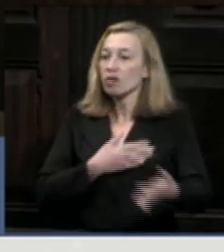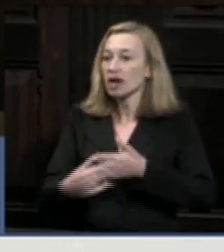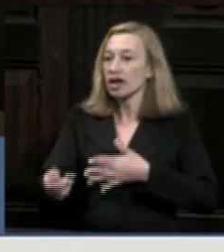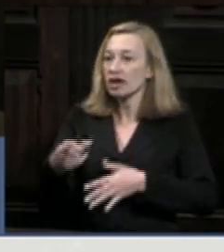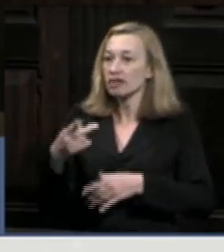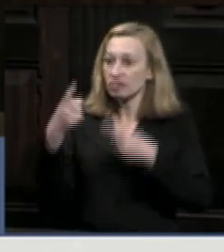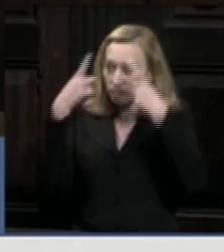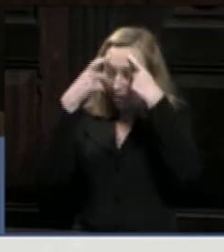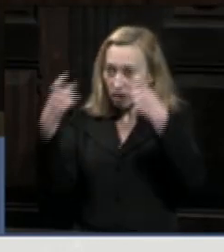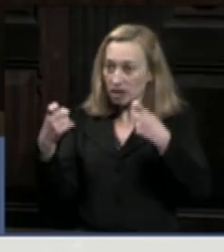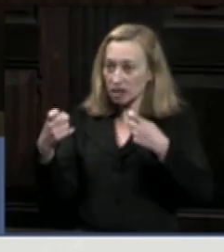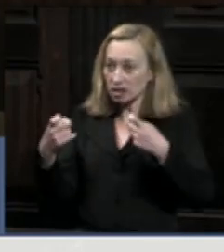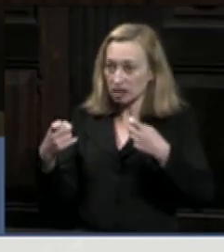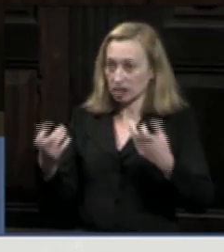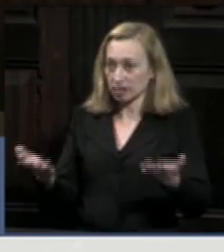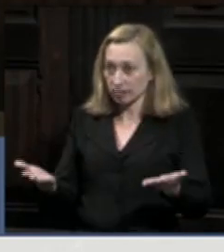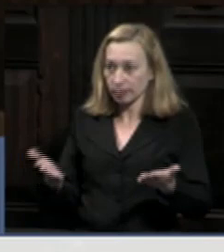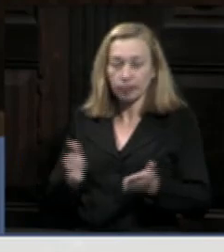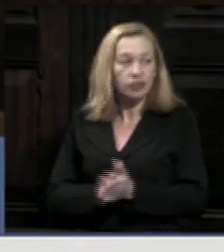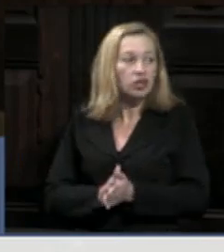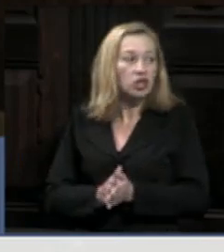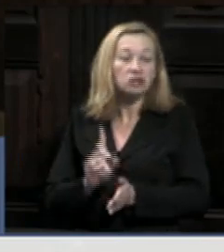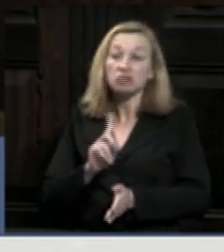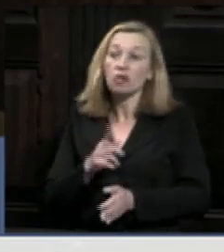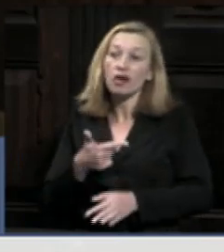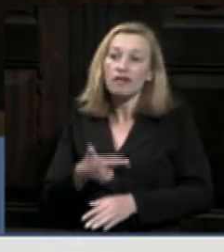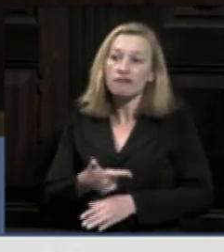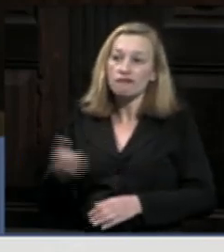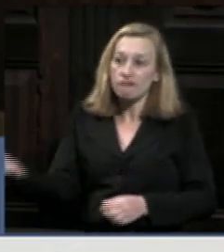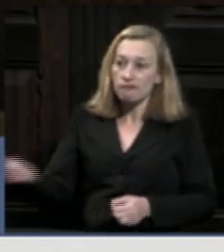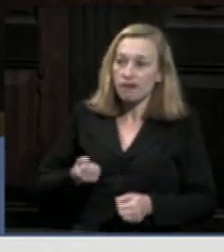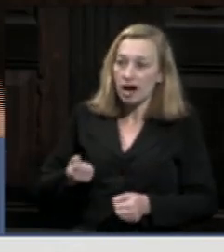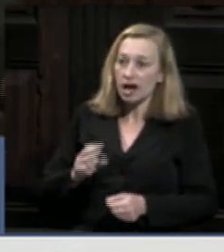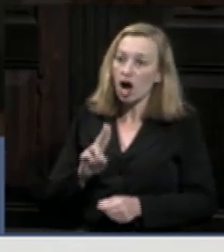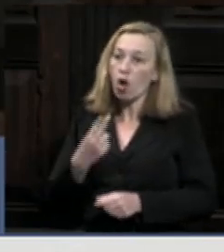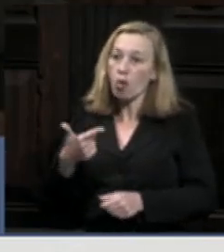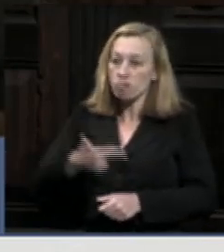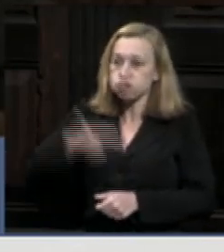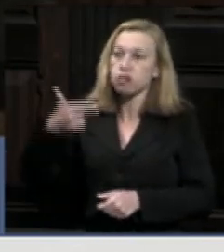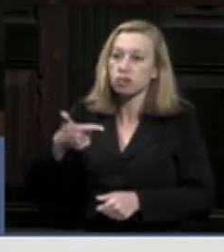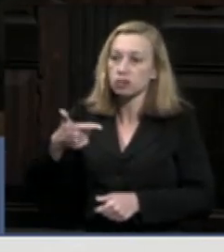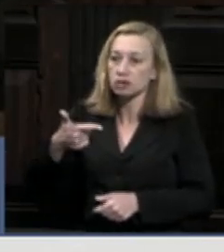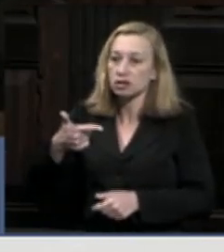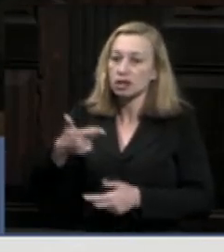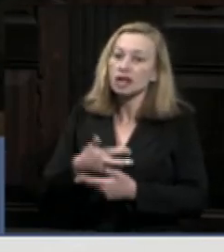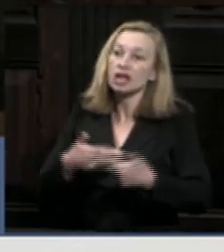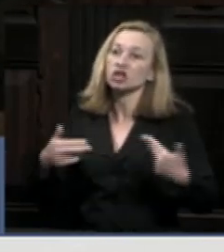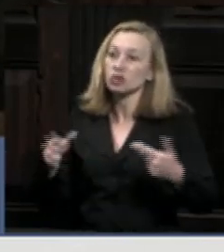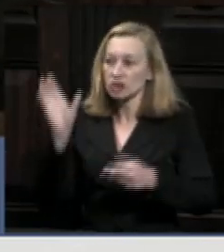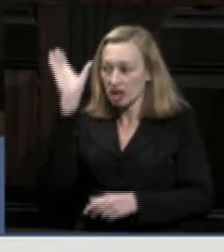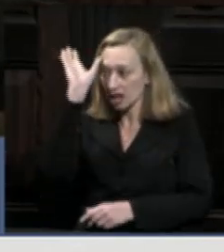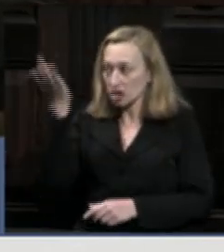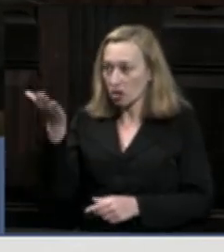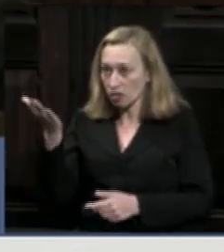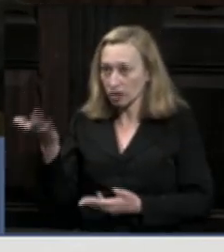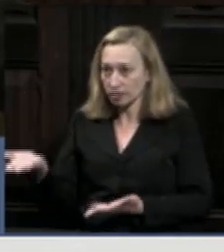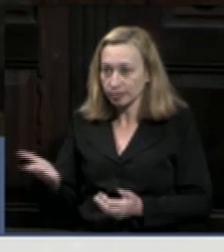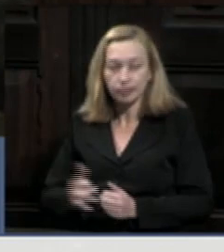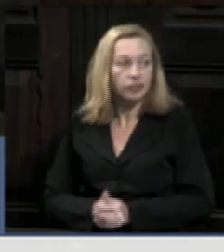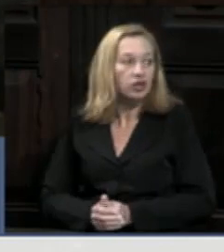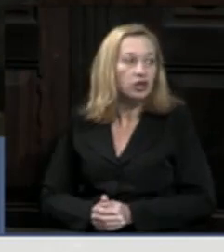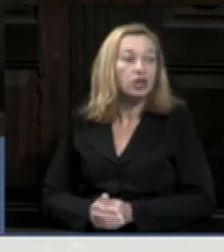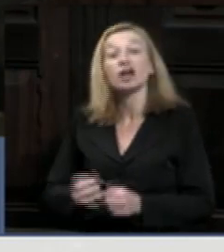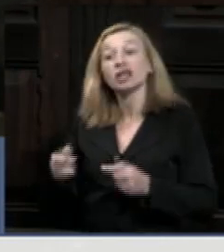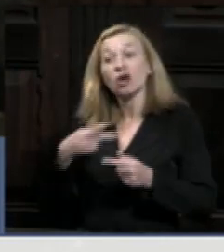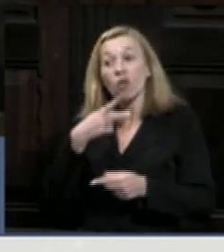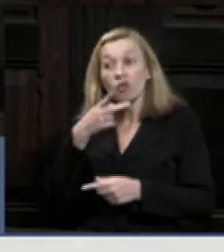seja não é na faca nem da bala que as coisas se resolvem é do